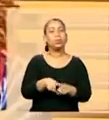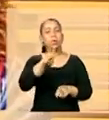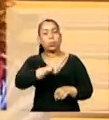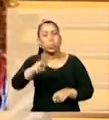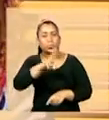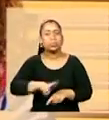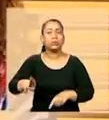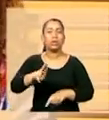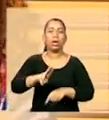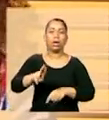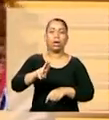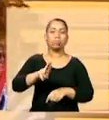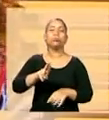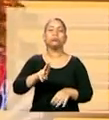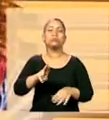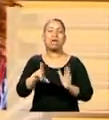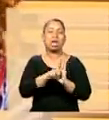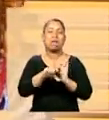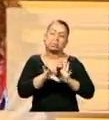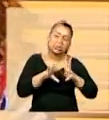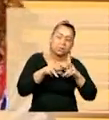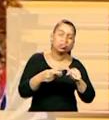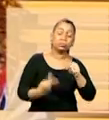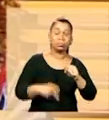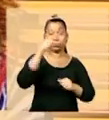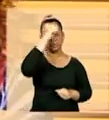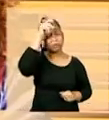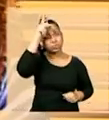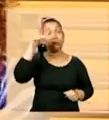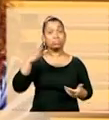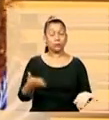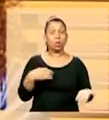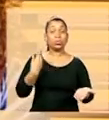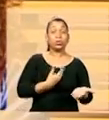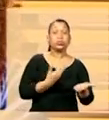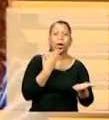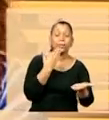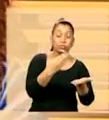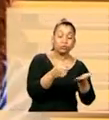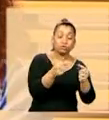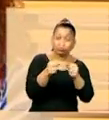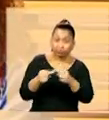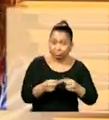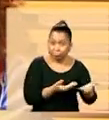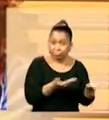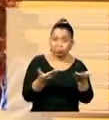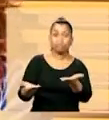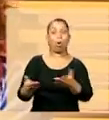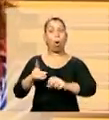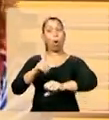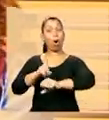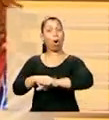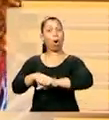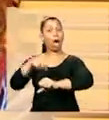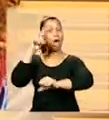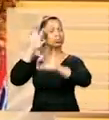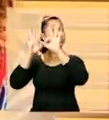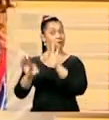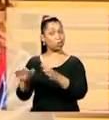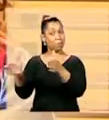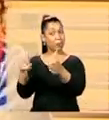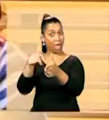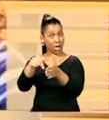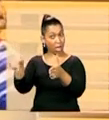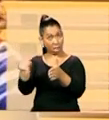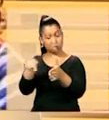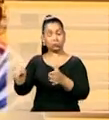Utilizamos o Código Sanitário Estadual também, que é implantado no município. Então, nós solicitamos as adequações e fornecemos um prazo. É claro que em